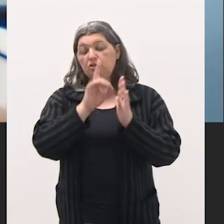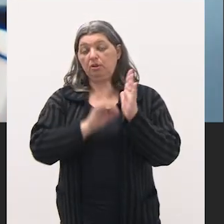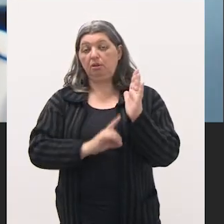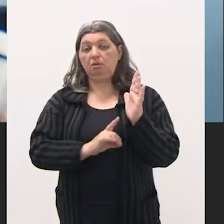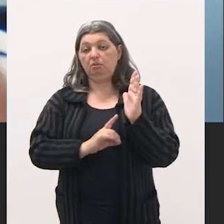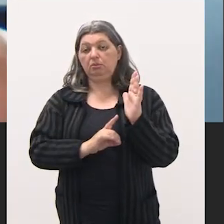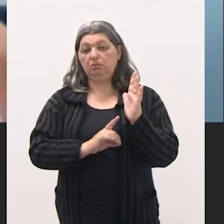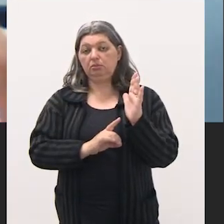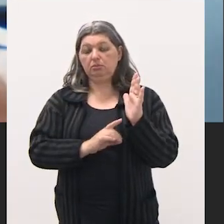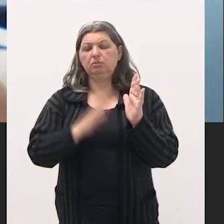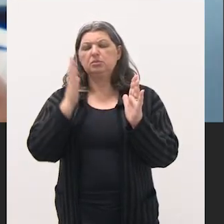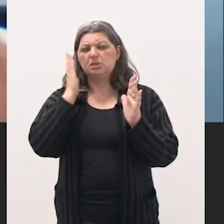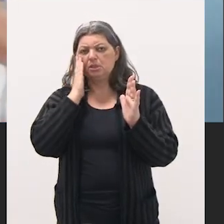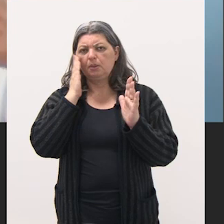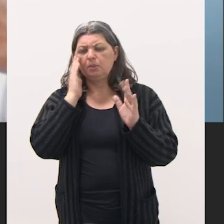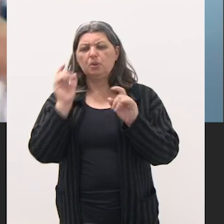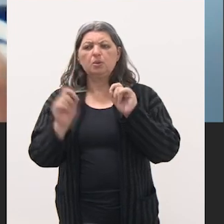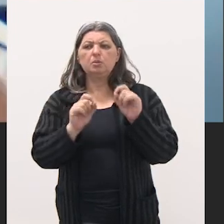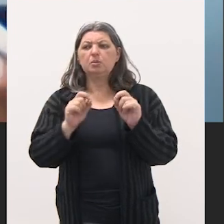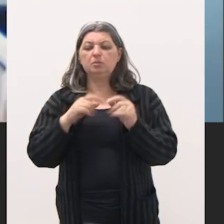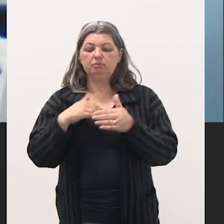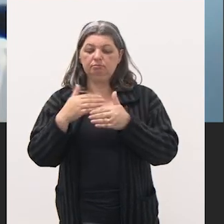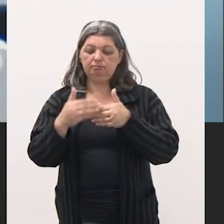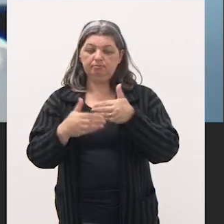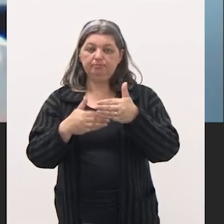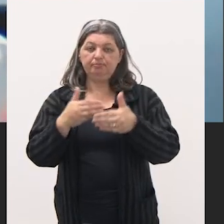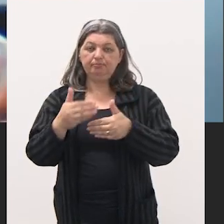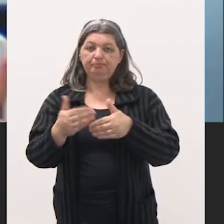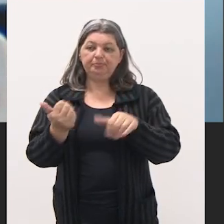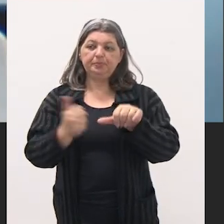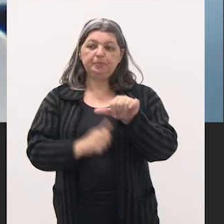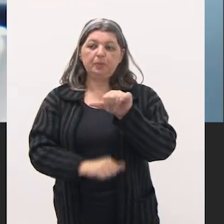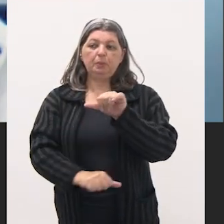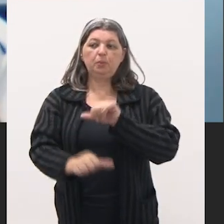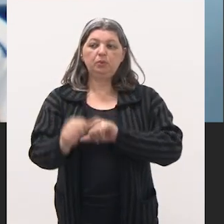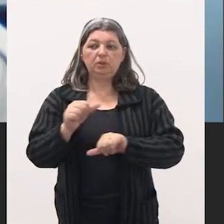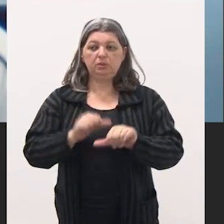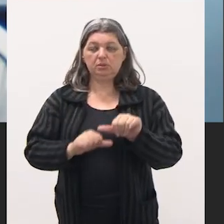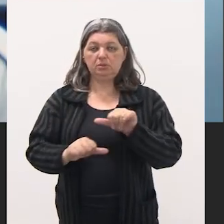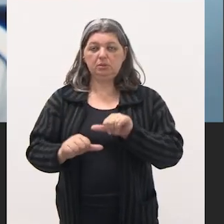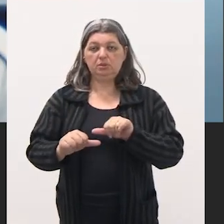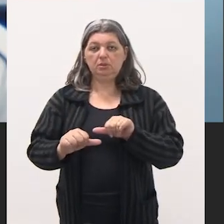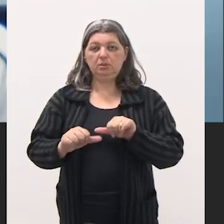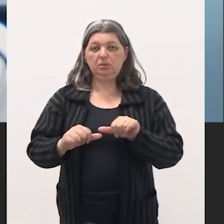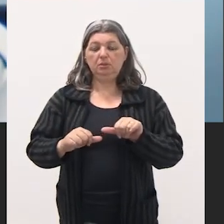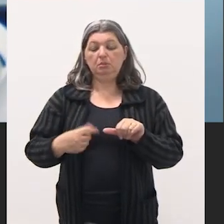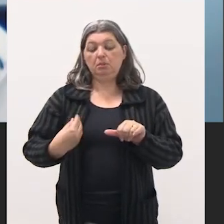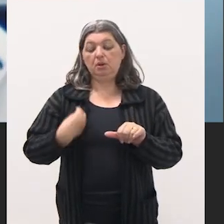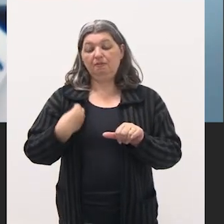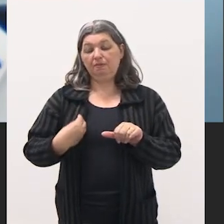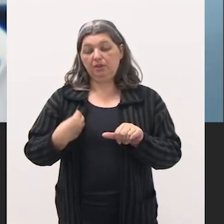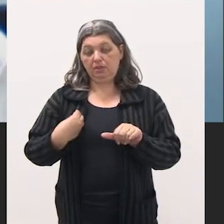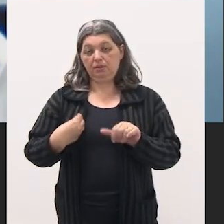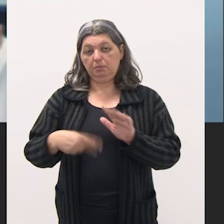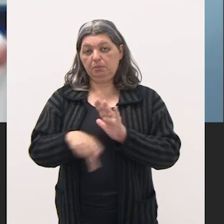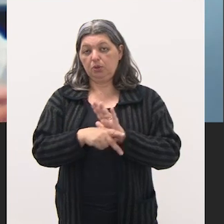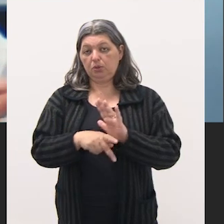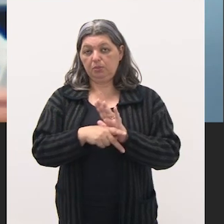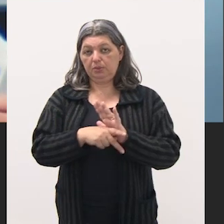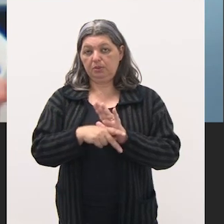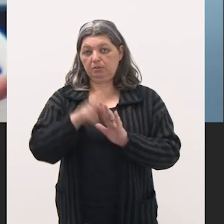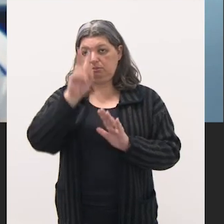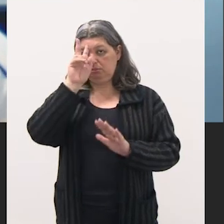elas podem gerar um processo de mudança para a sua vida, de mudança